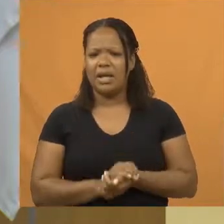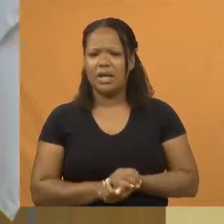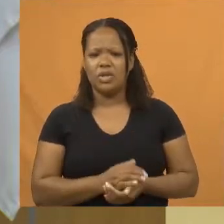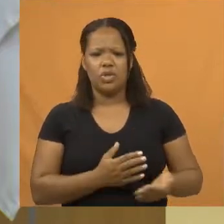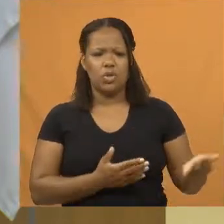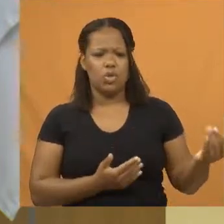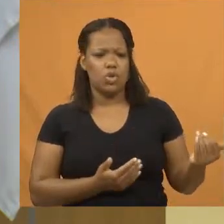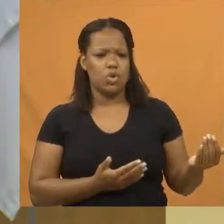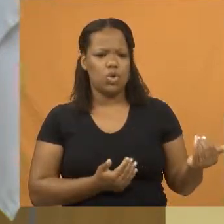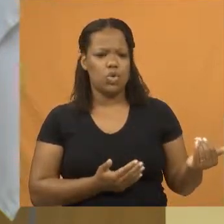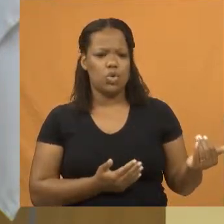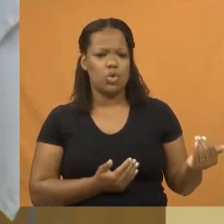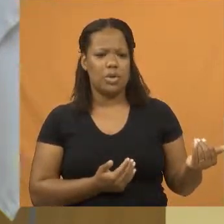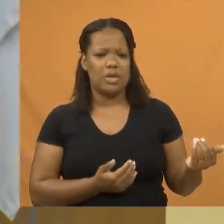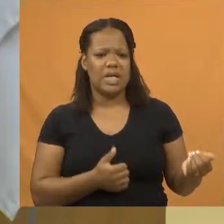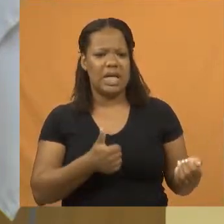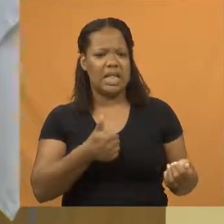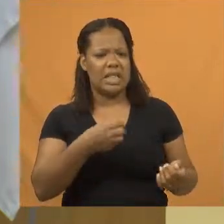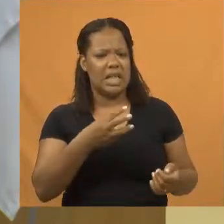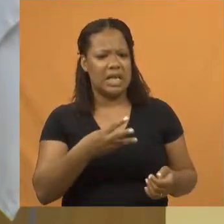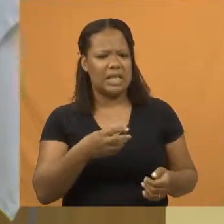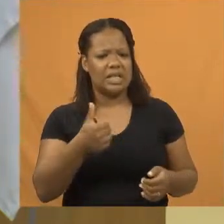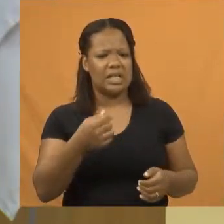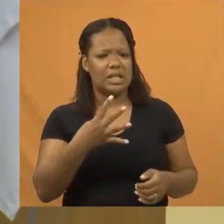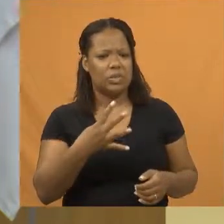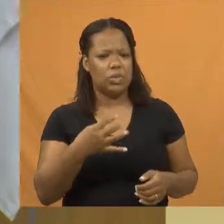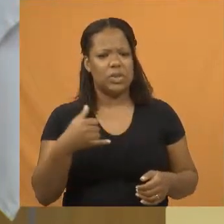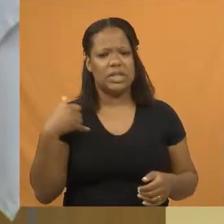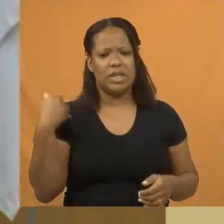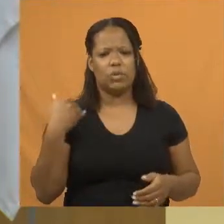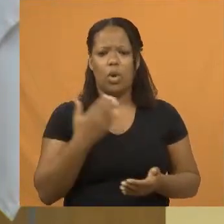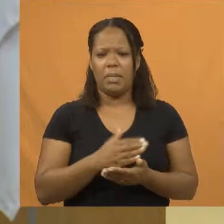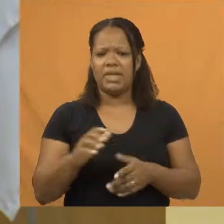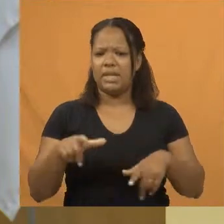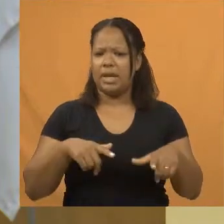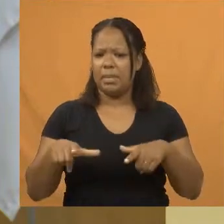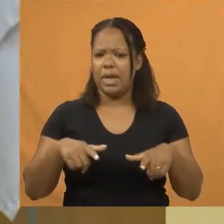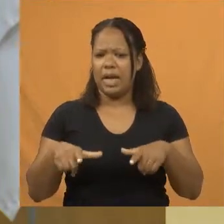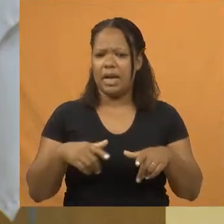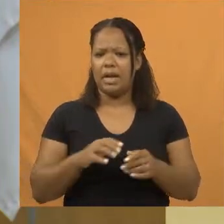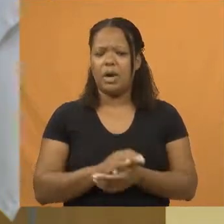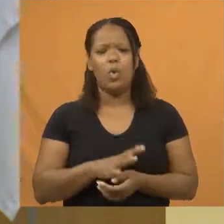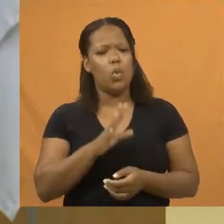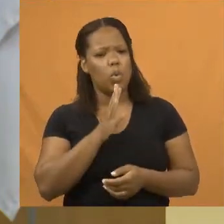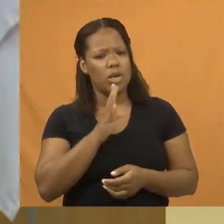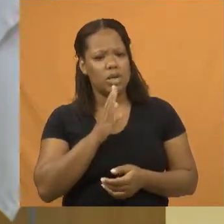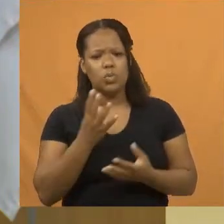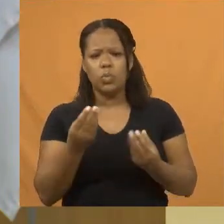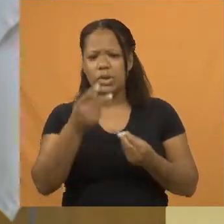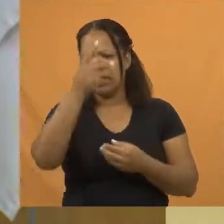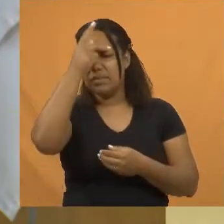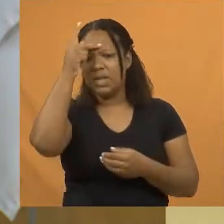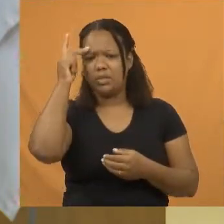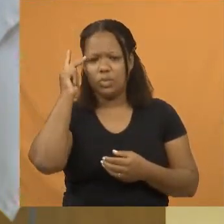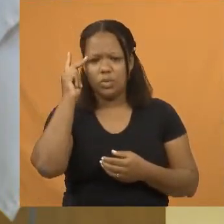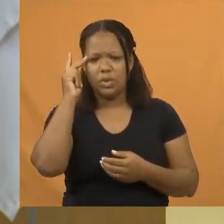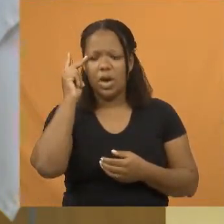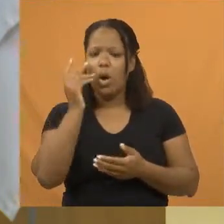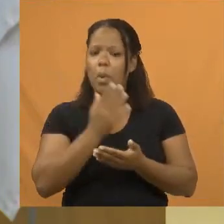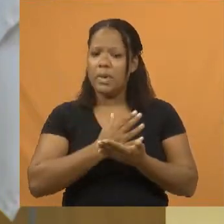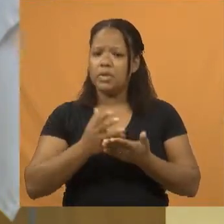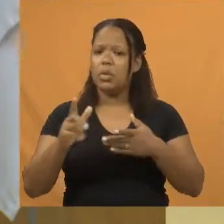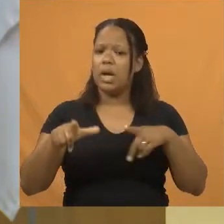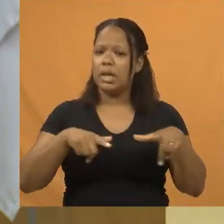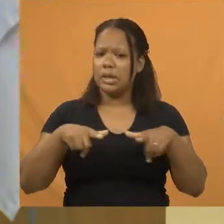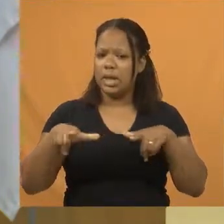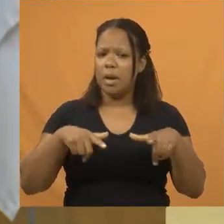muitas delas entraram com 13, 14 anos de idade. Conheço muitas pessoas que